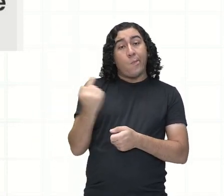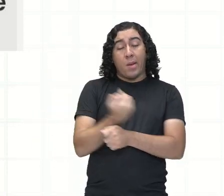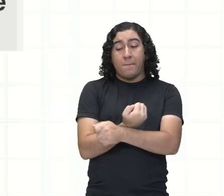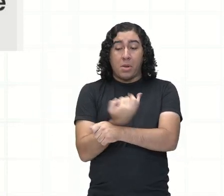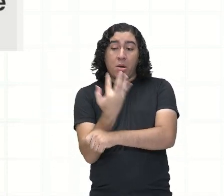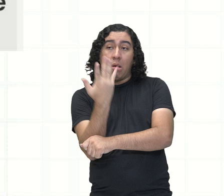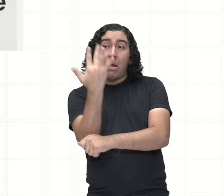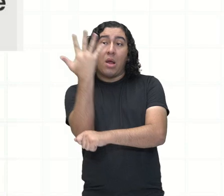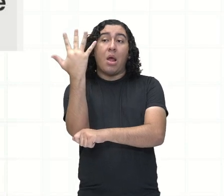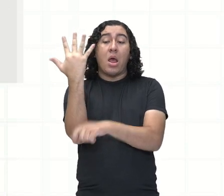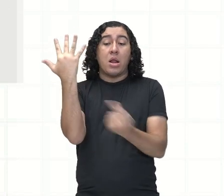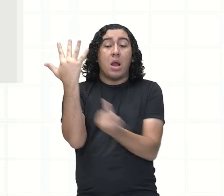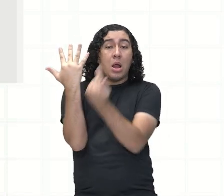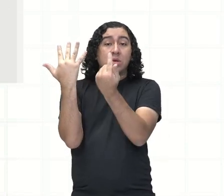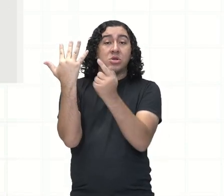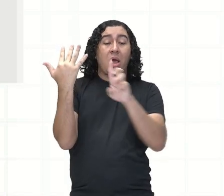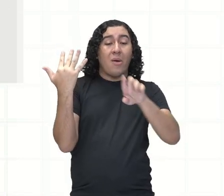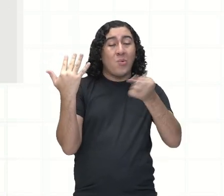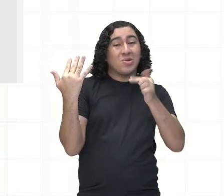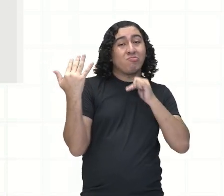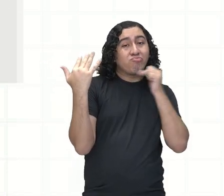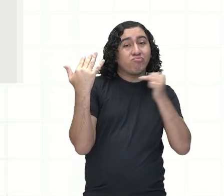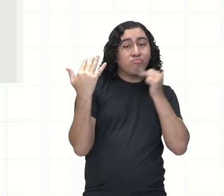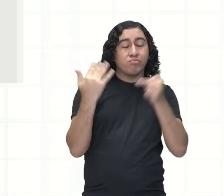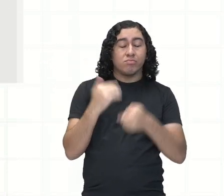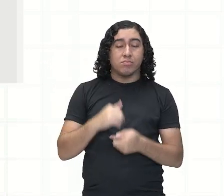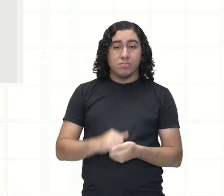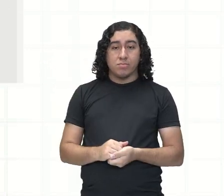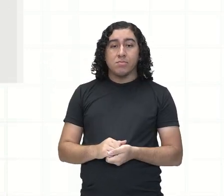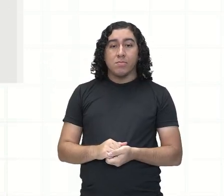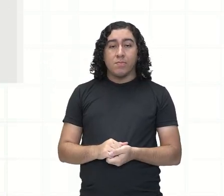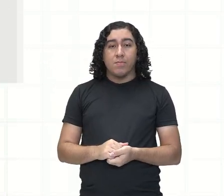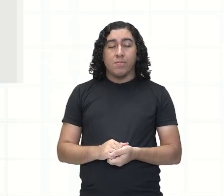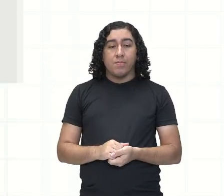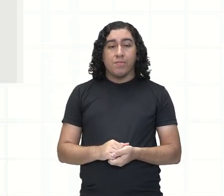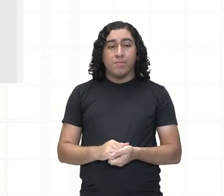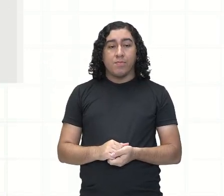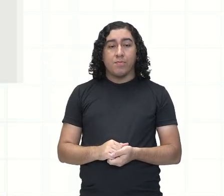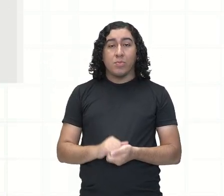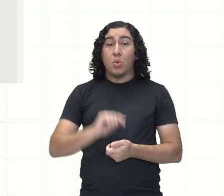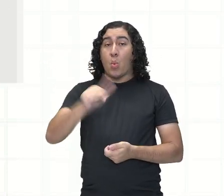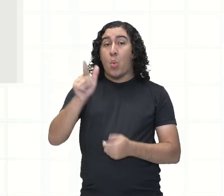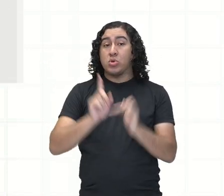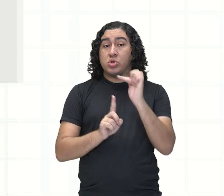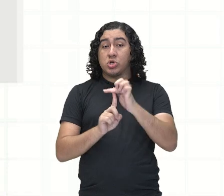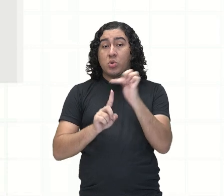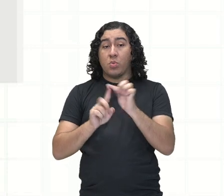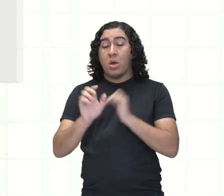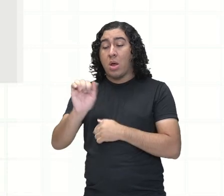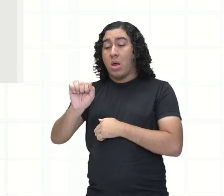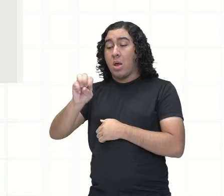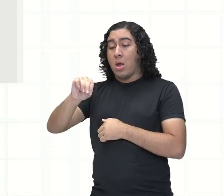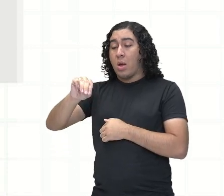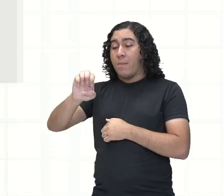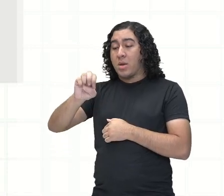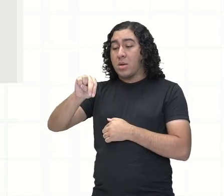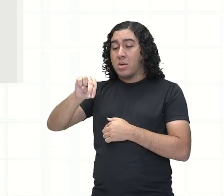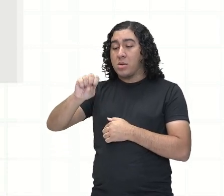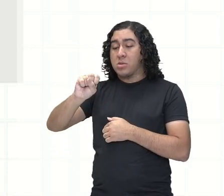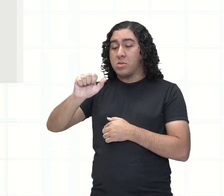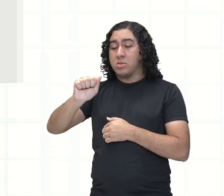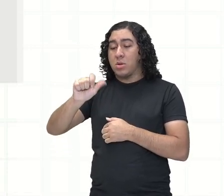outra não vai se desenvolver tanto. Um outro tipo de relação ecológica desarmônica é o amensalismo. E aí,